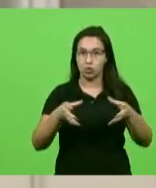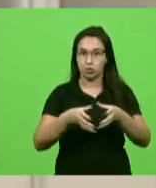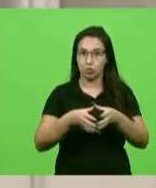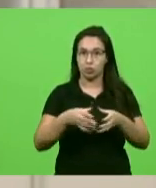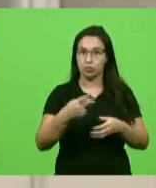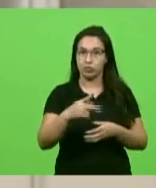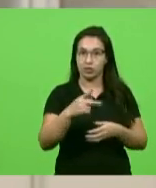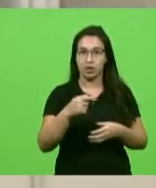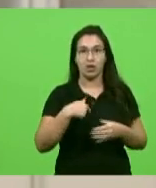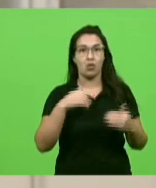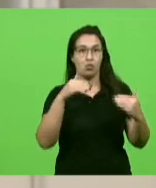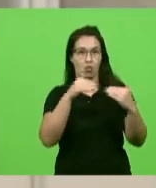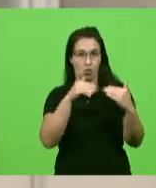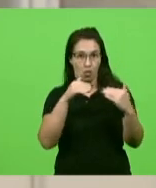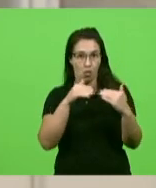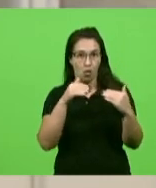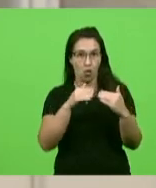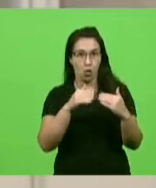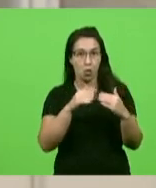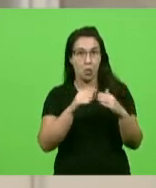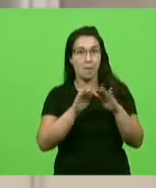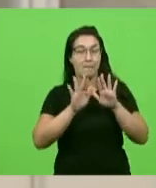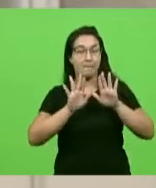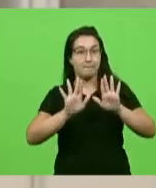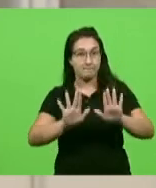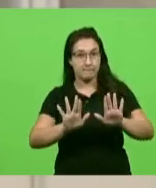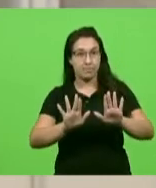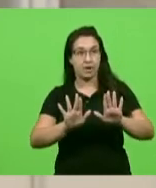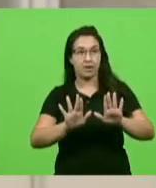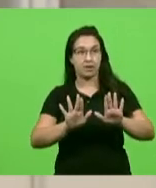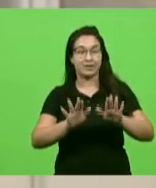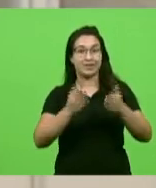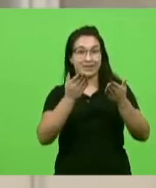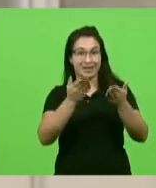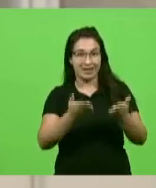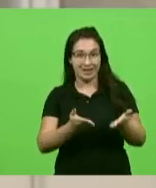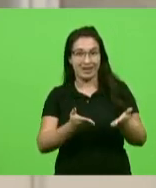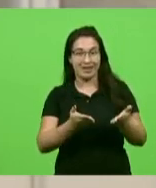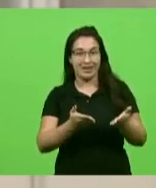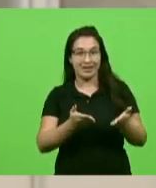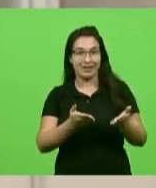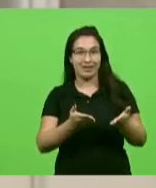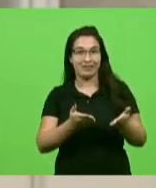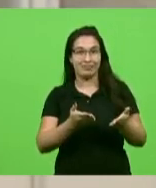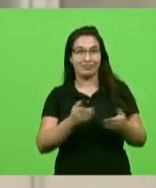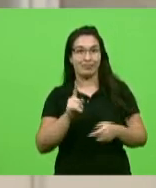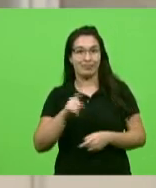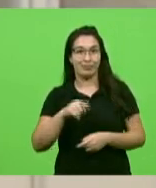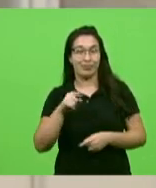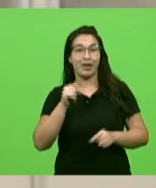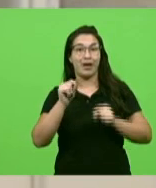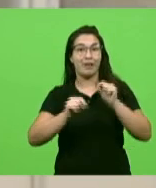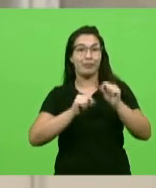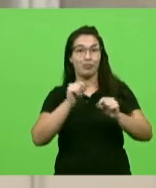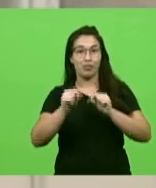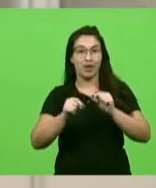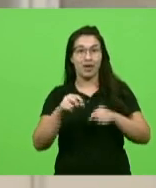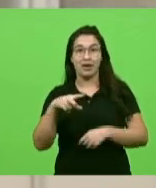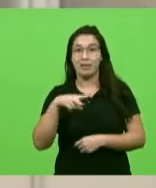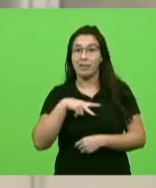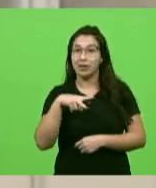de plena concordância no entretanto esse caso aqui é um caso particular